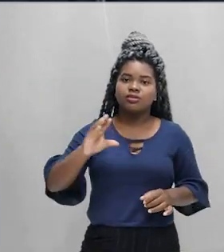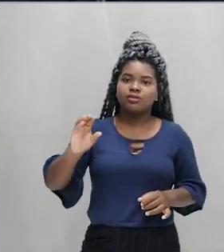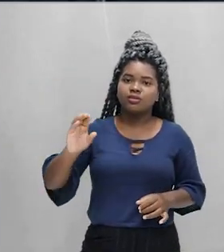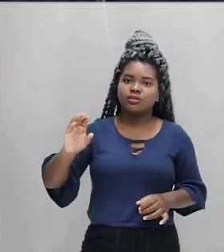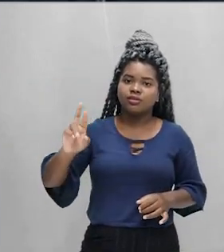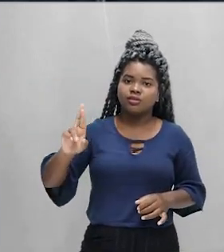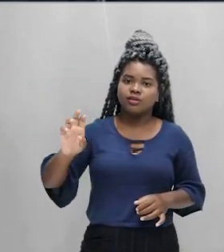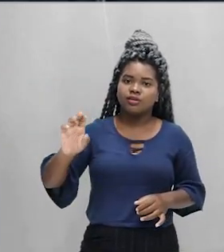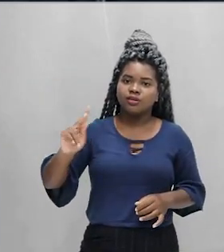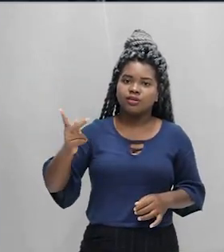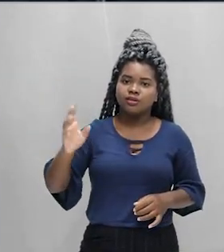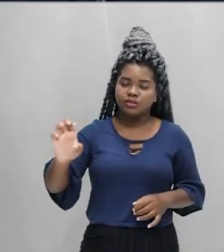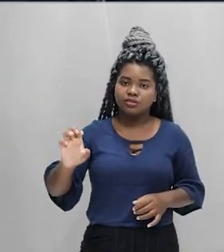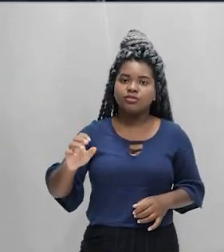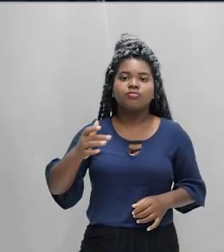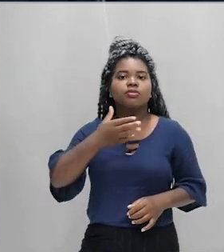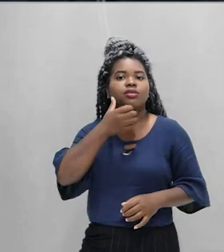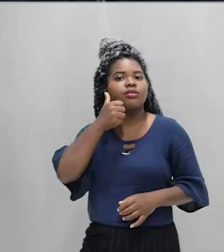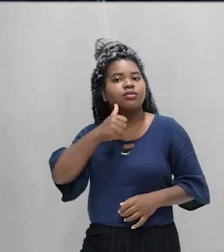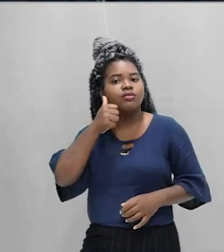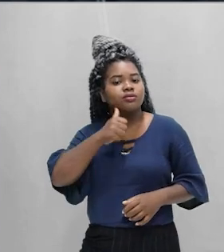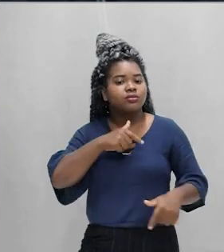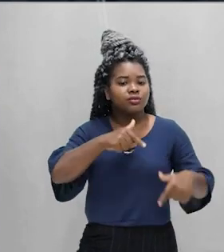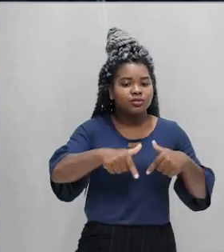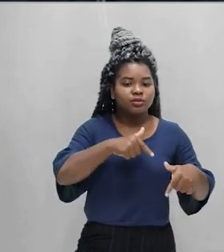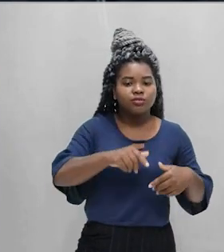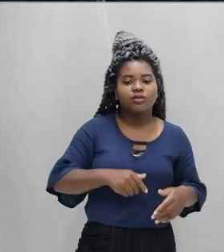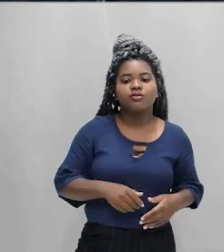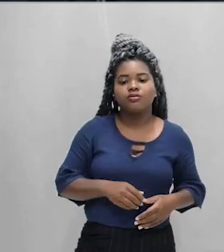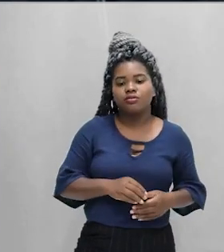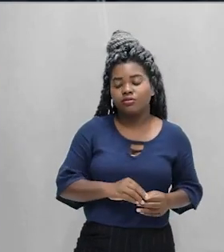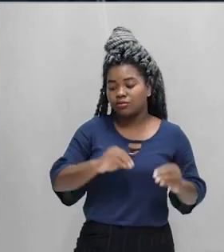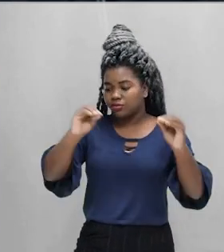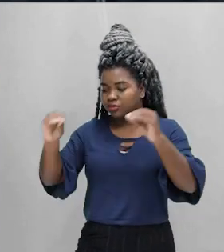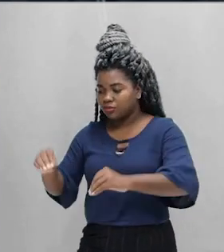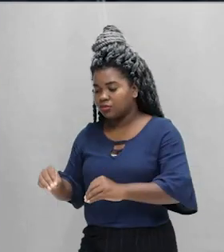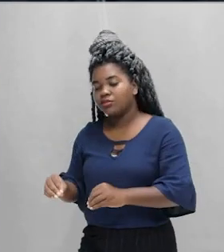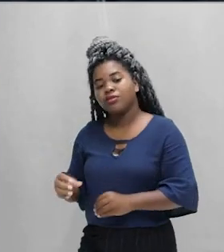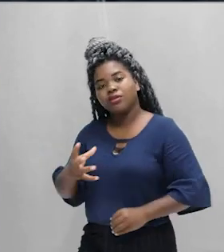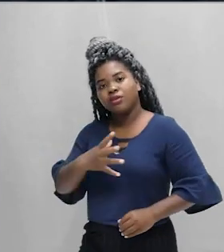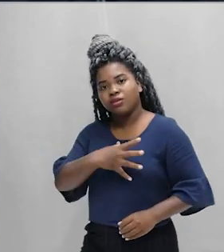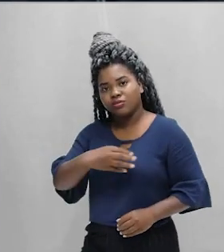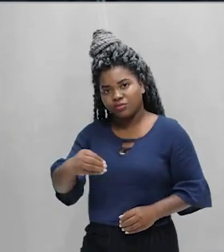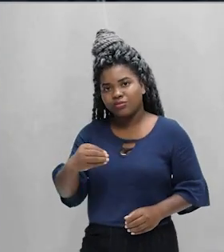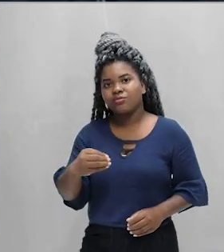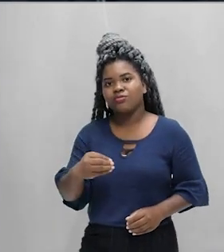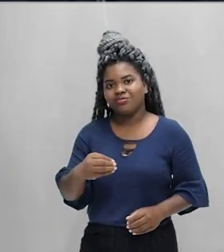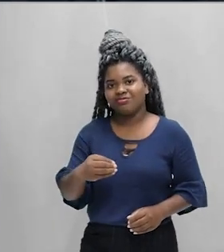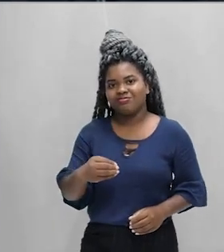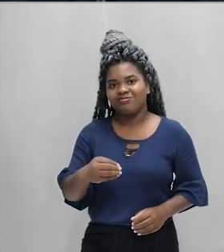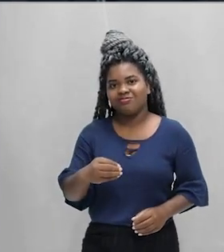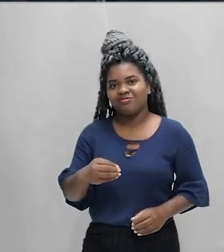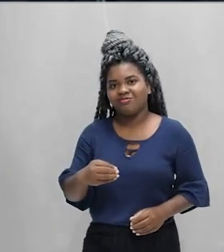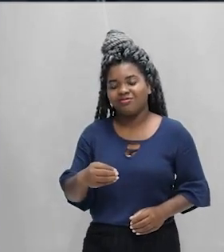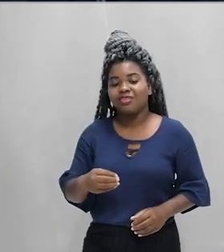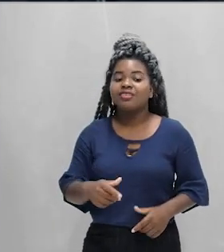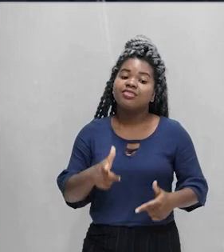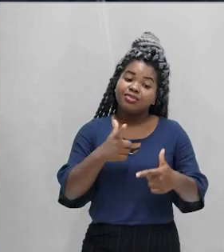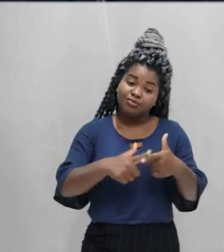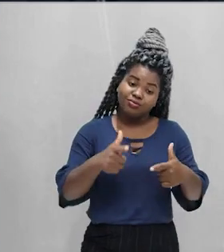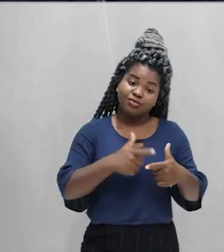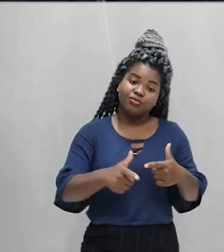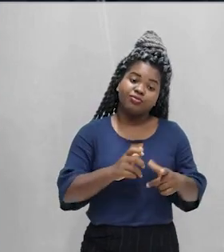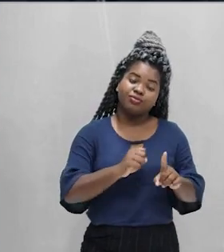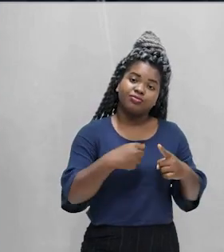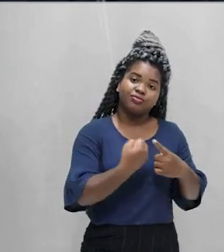mulheres trabalhadoras deixem seus filhos enquanto realizam suas atividades, né? E é um problema na sociedade